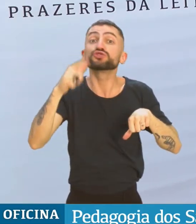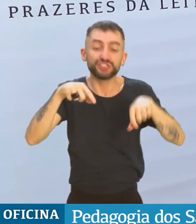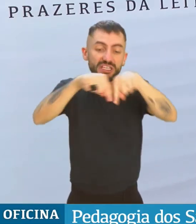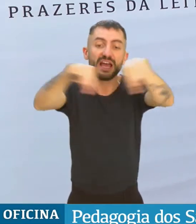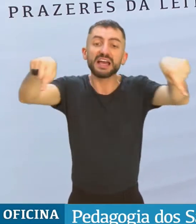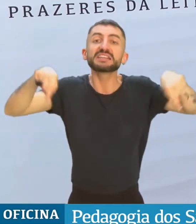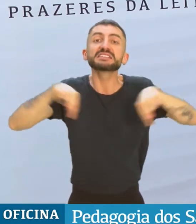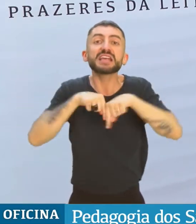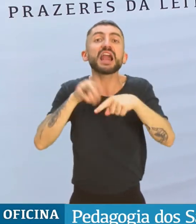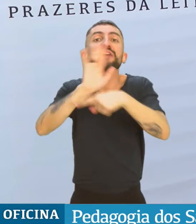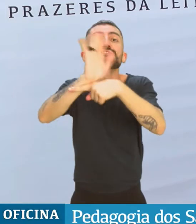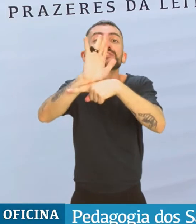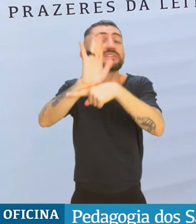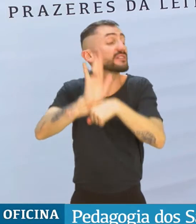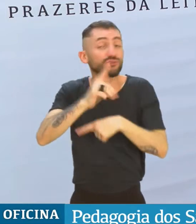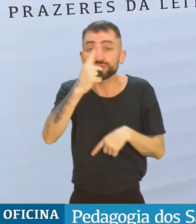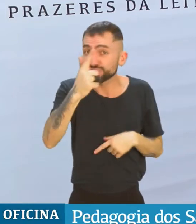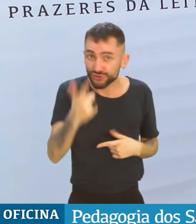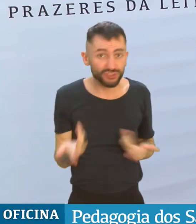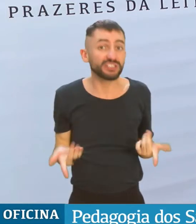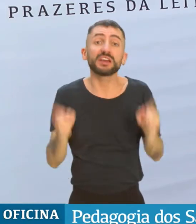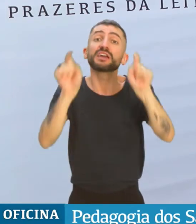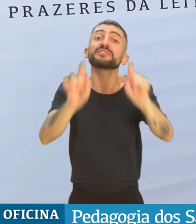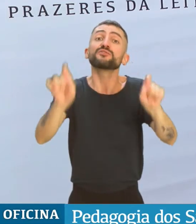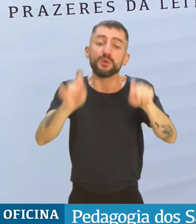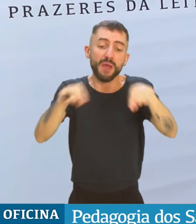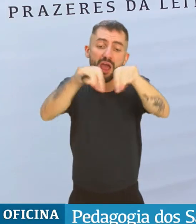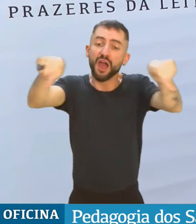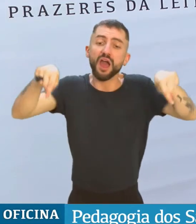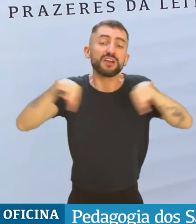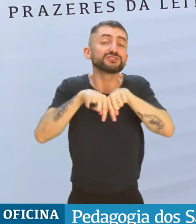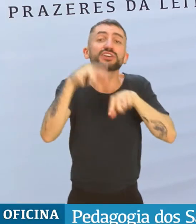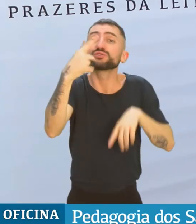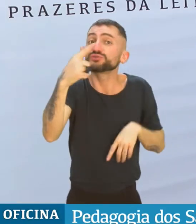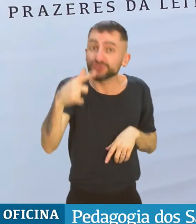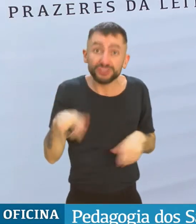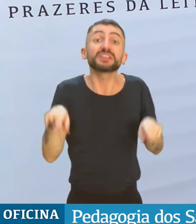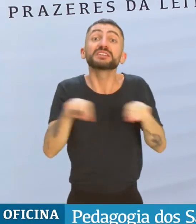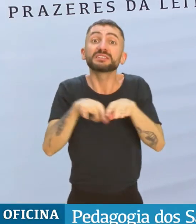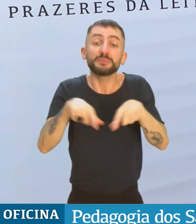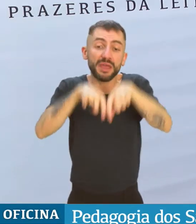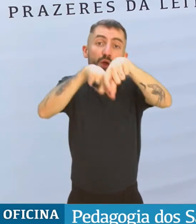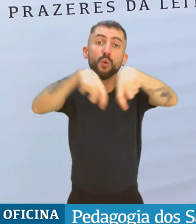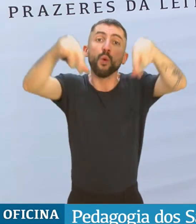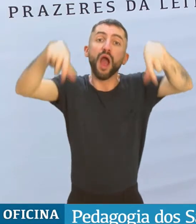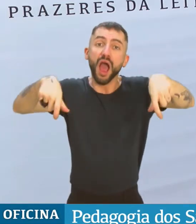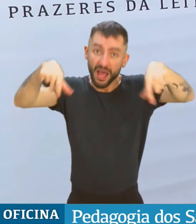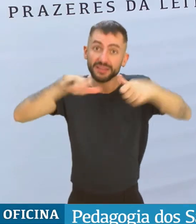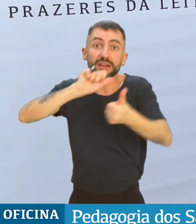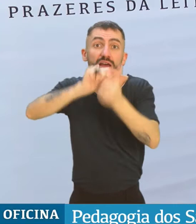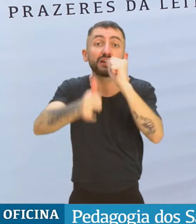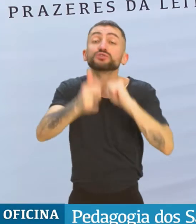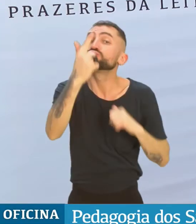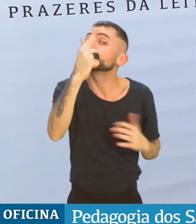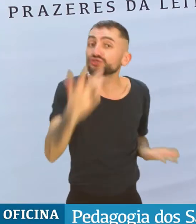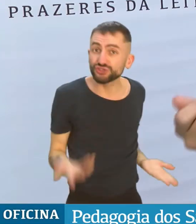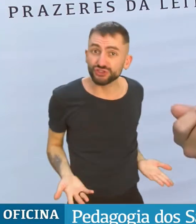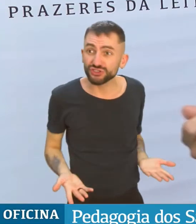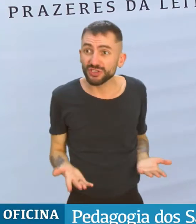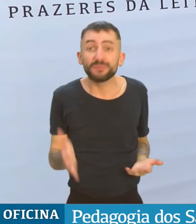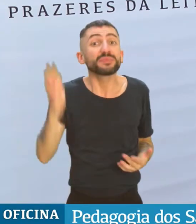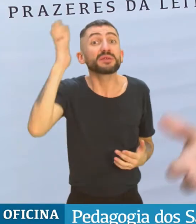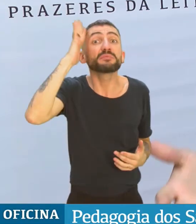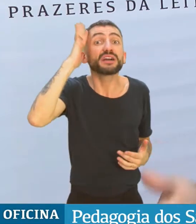tinha laboratório de informática, a gente não tinha quadra de esportes na escola. Imagina você ter um microfone, uma caixa